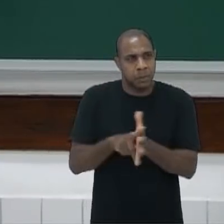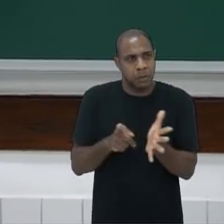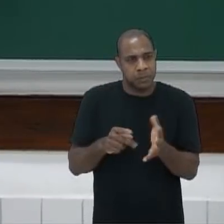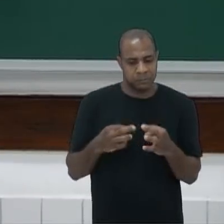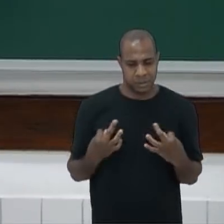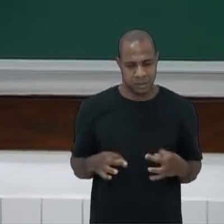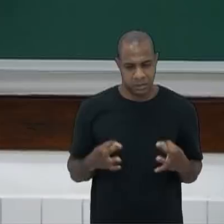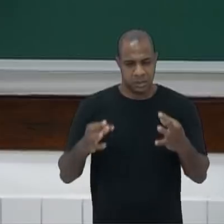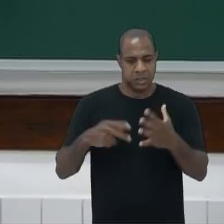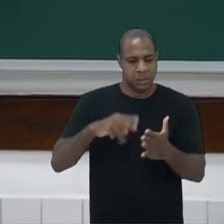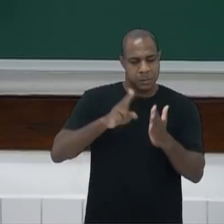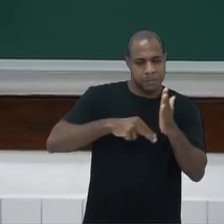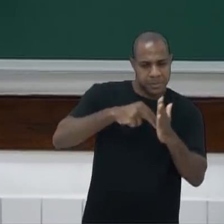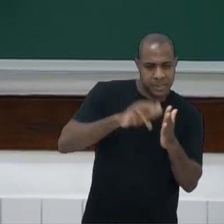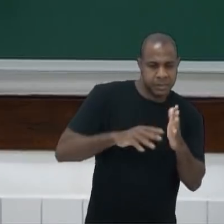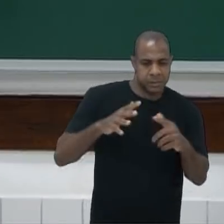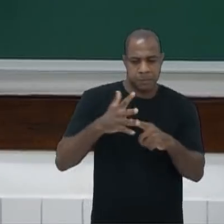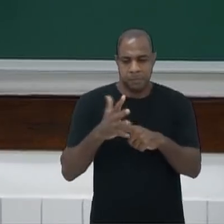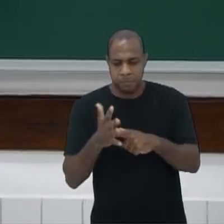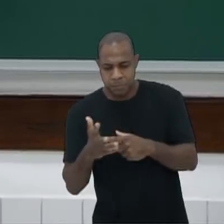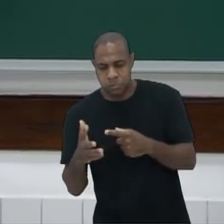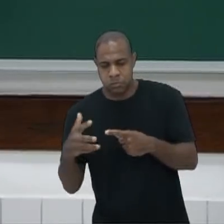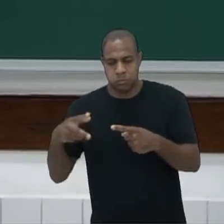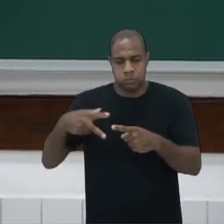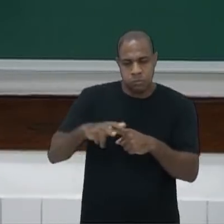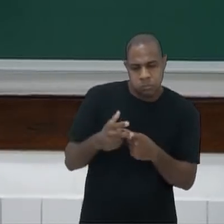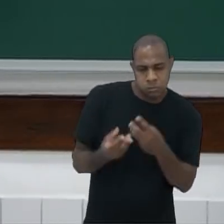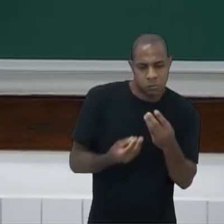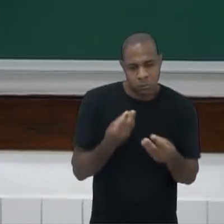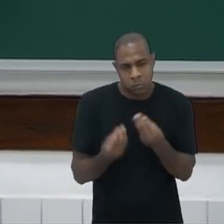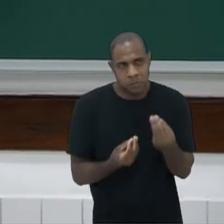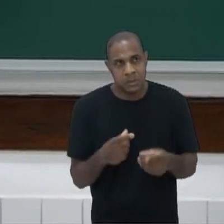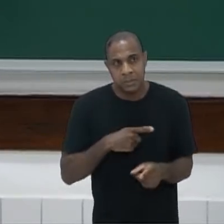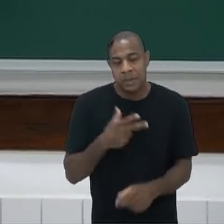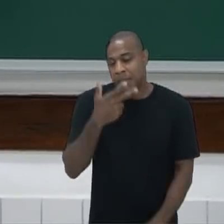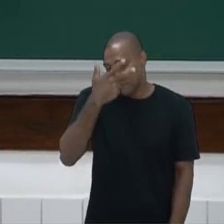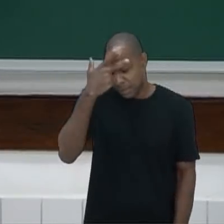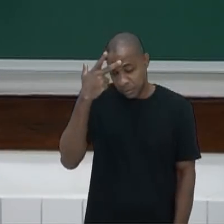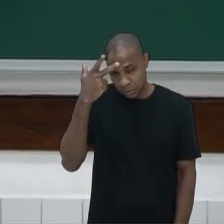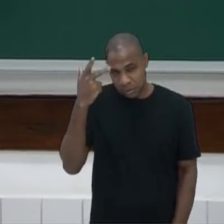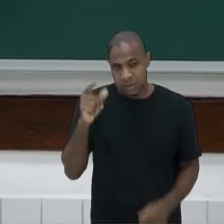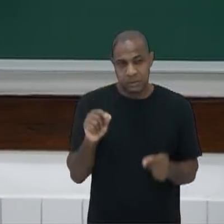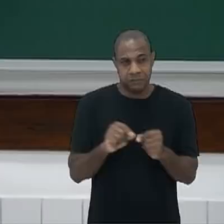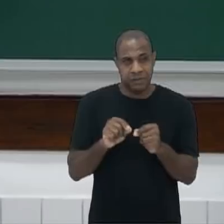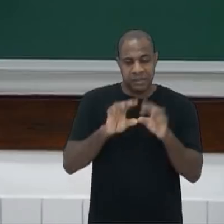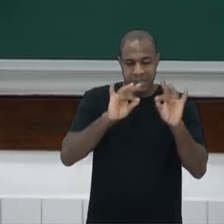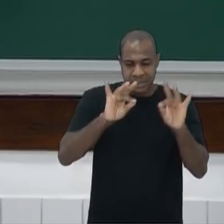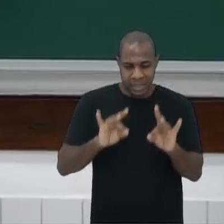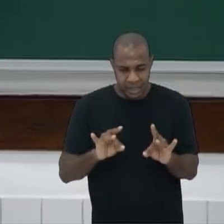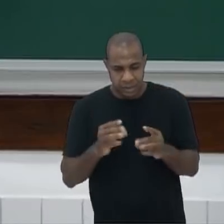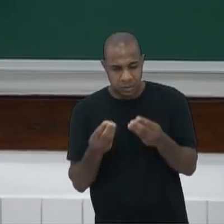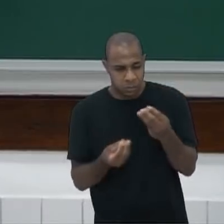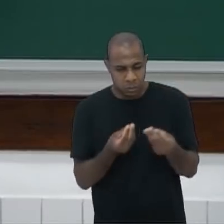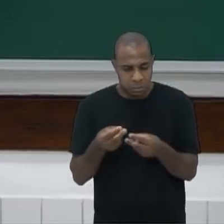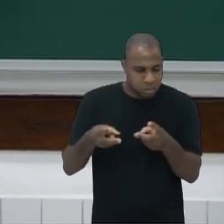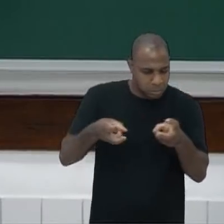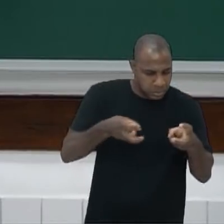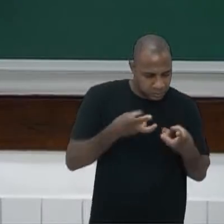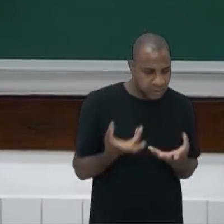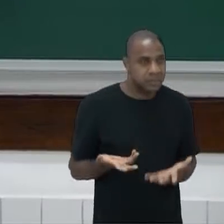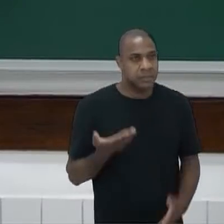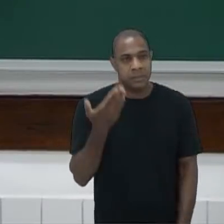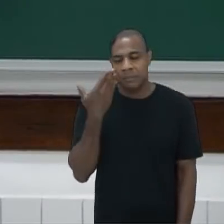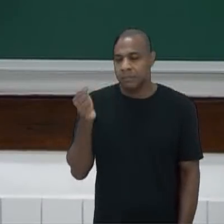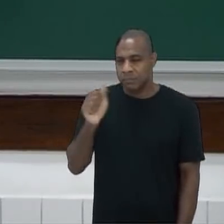que pinta, que colocam uma peça. Mas eu também tenho pessoas que estão fazendo os detalhes, comandando. Percebam que